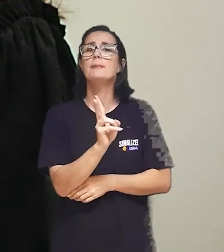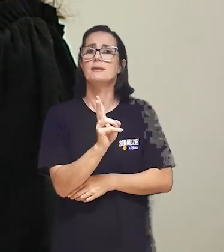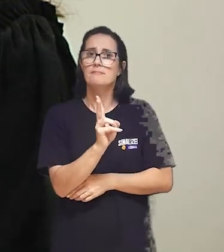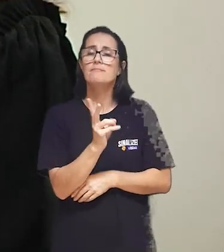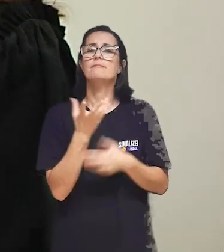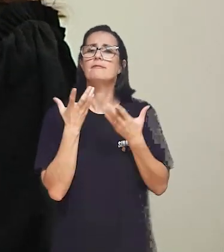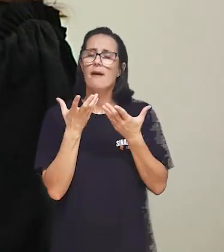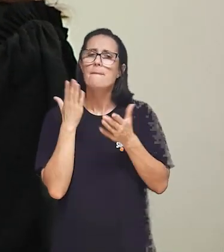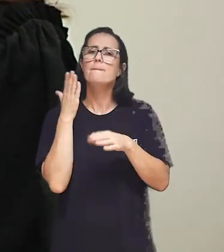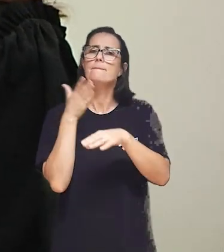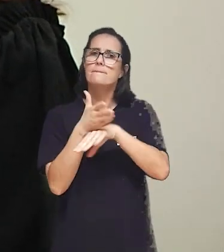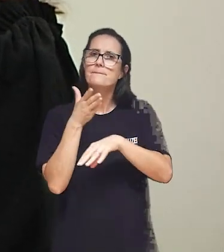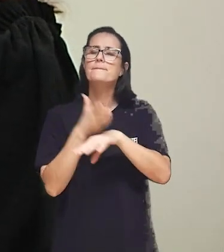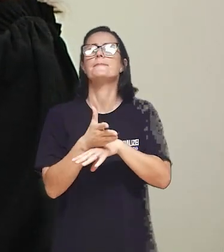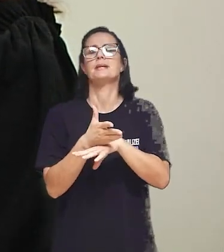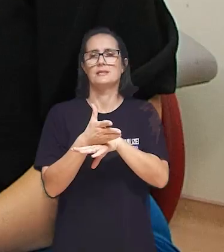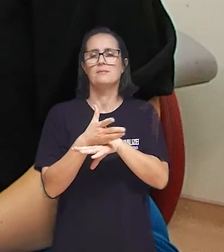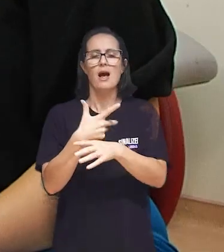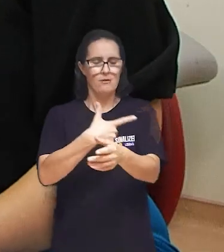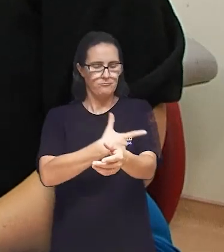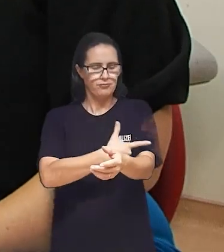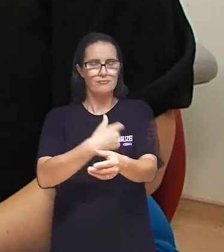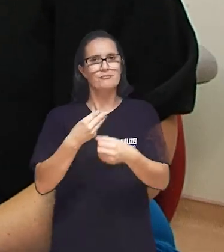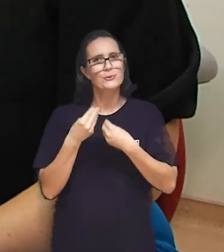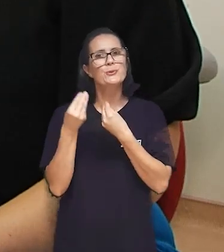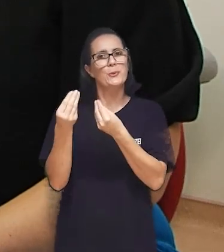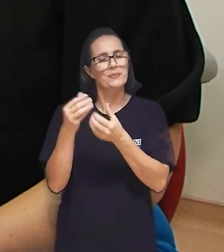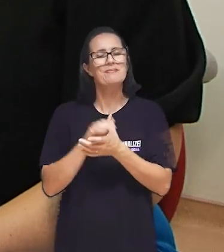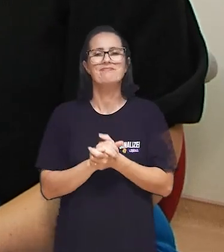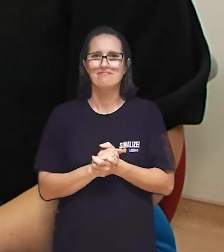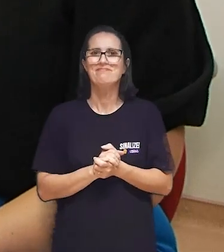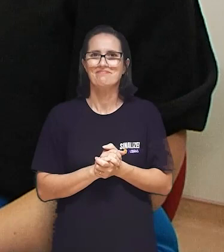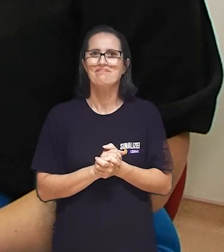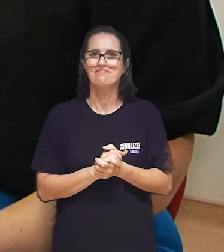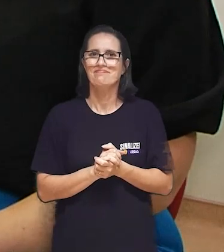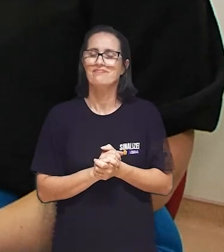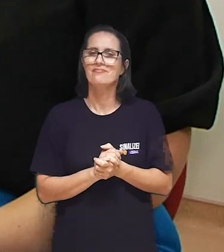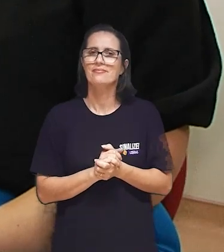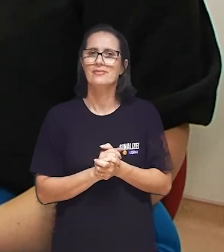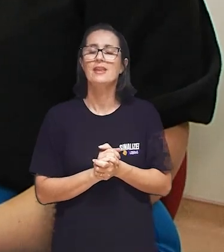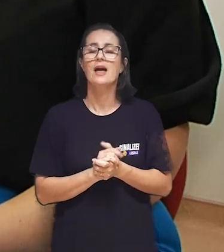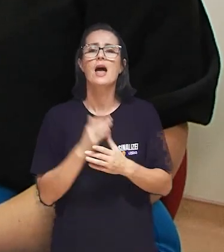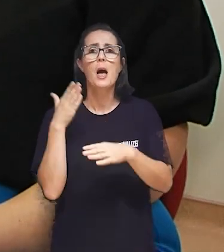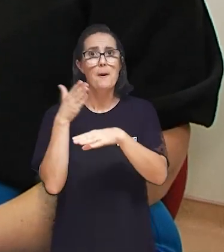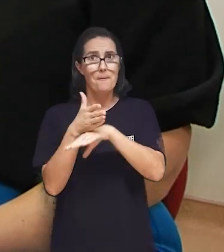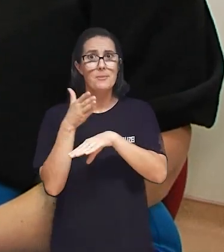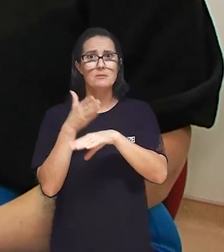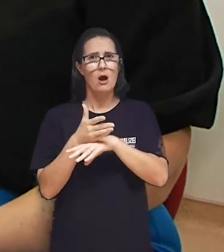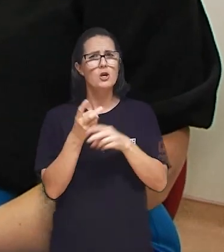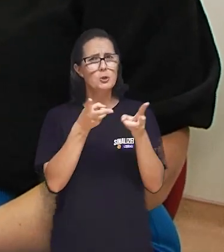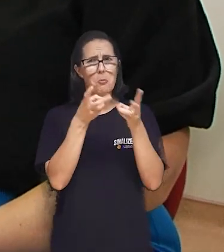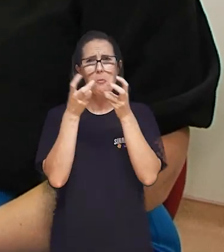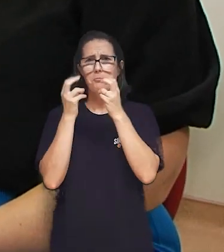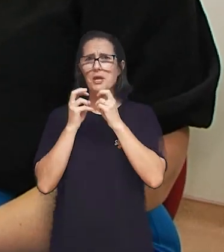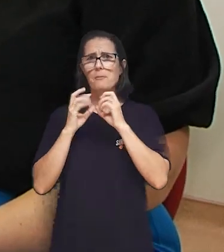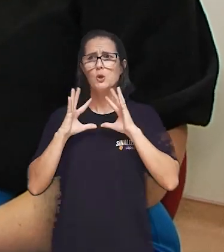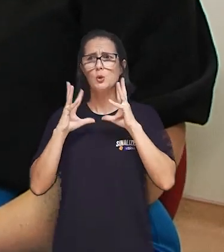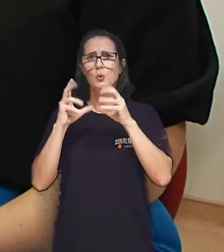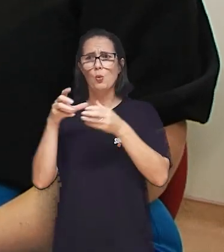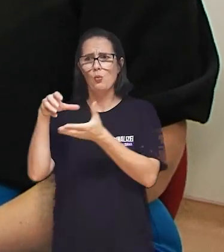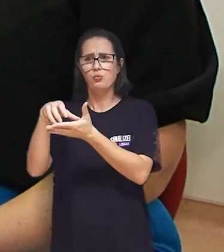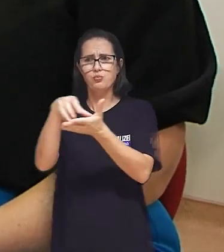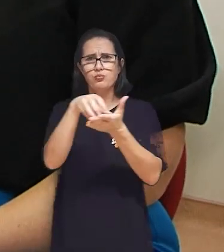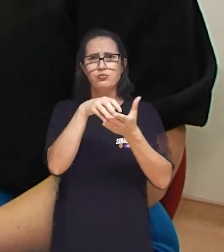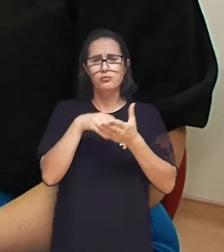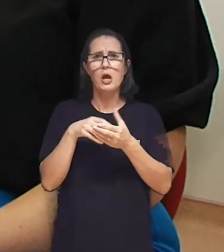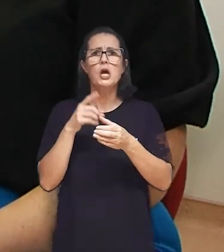pronta para fazer as suas doações. E eu destaco que essa questão do engajamento nós observamos em toda a região de Jaraguá do Sul.